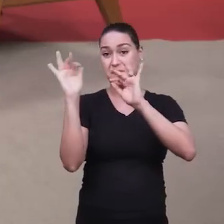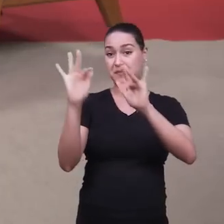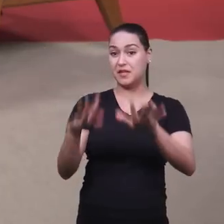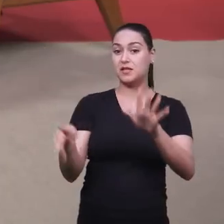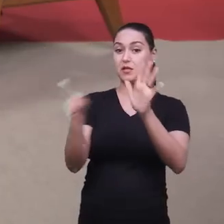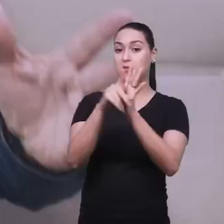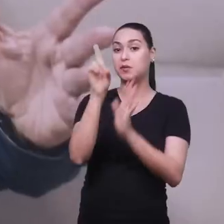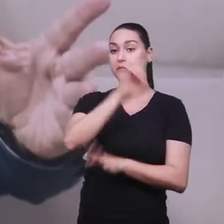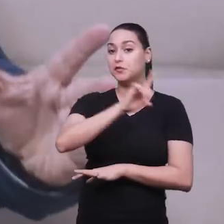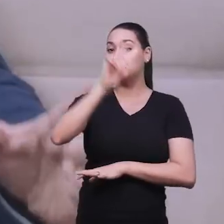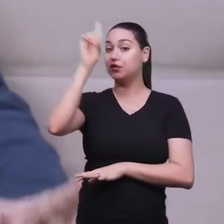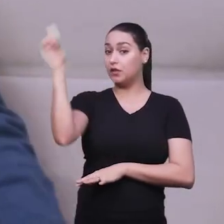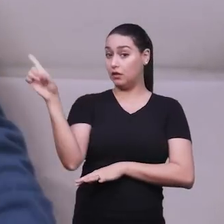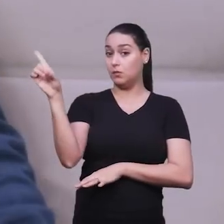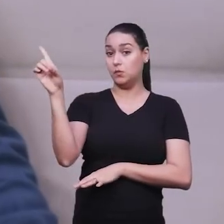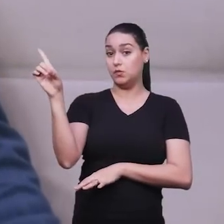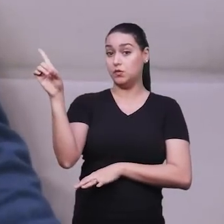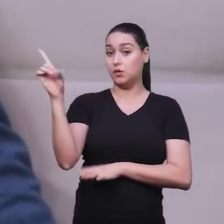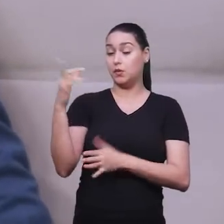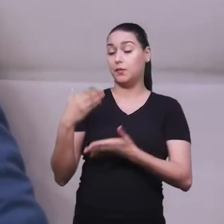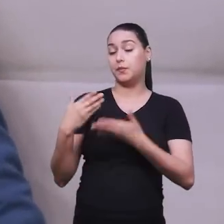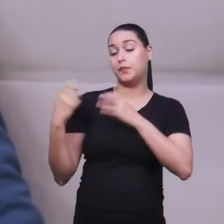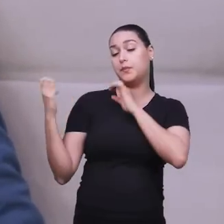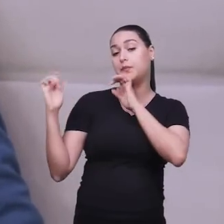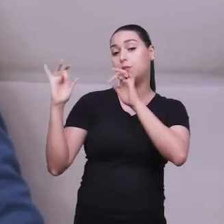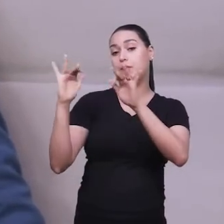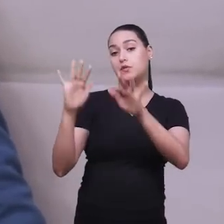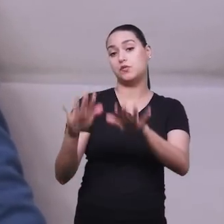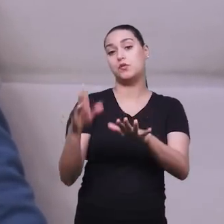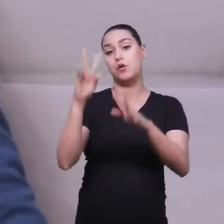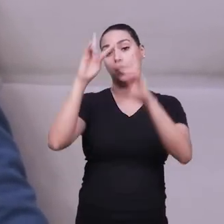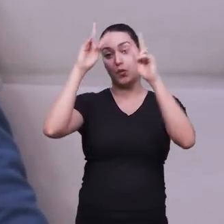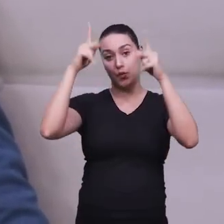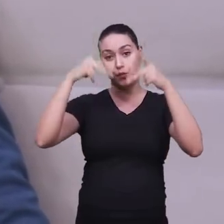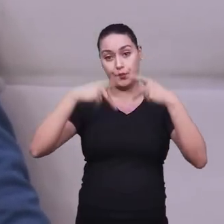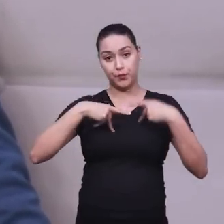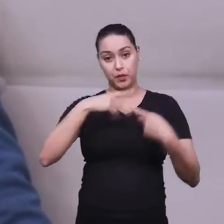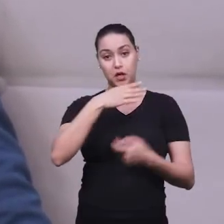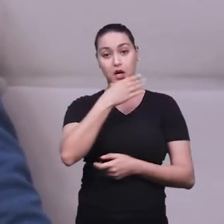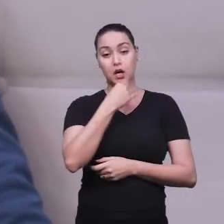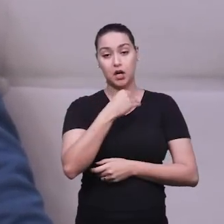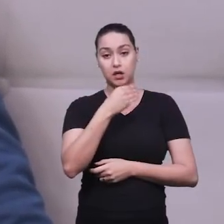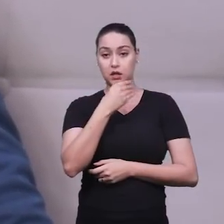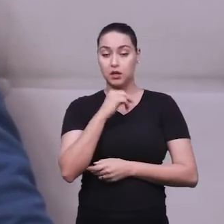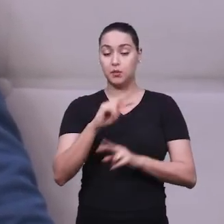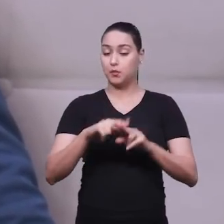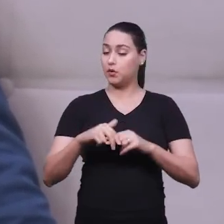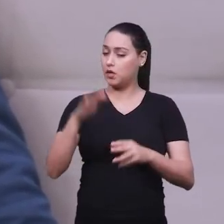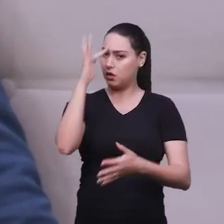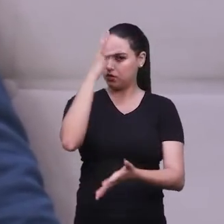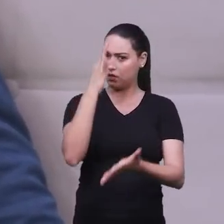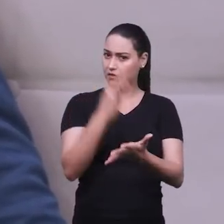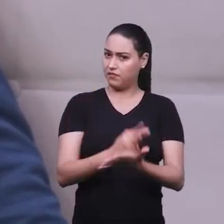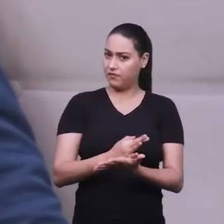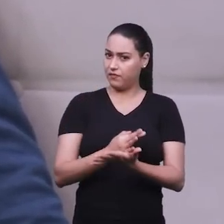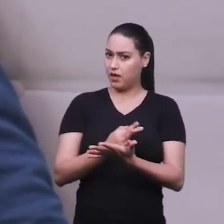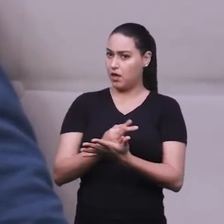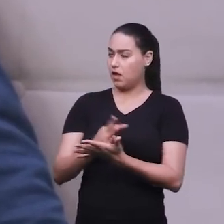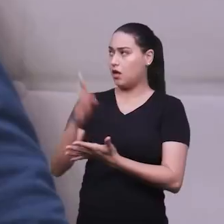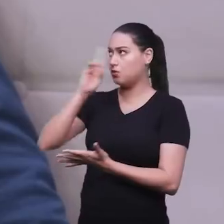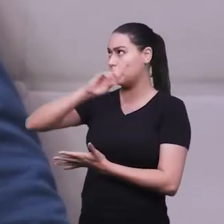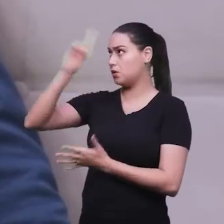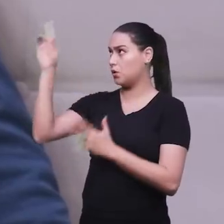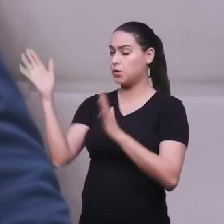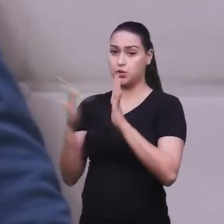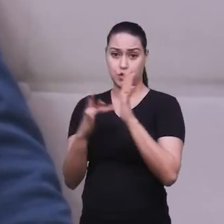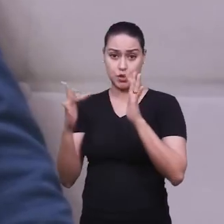palavra é sua. Queridos, a bênção de Deus em favor do homem, a partir